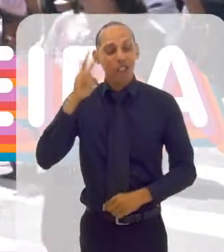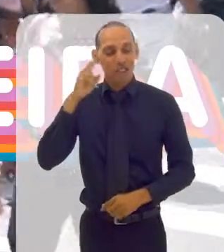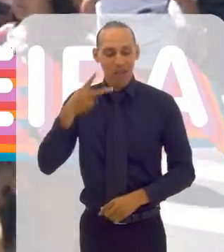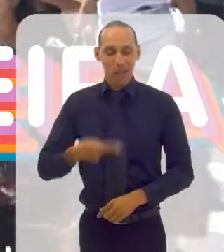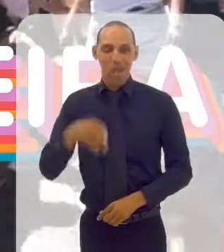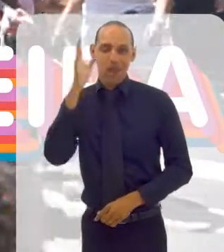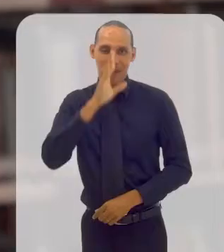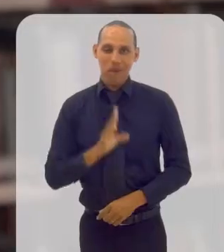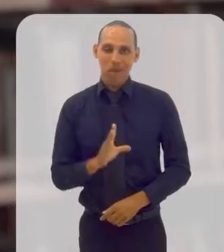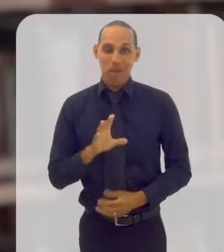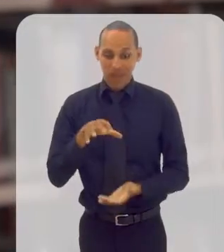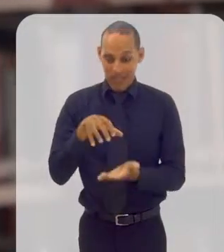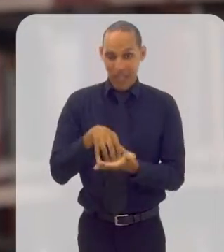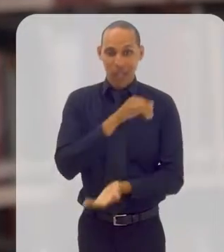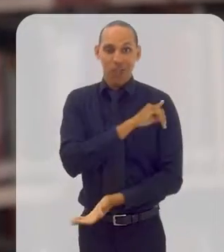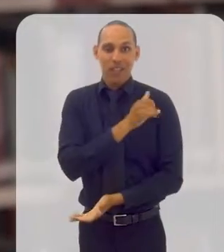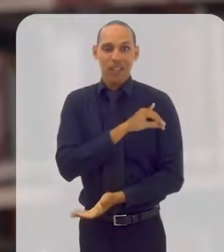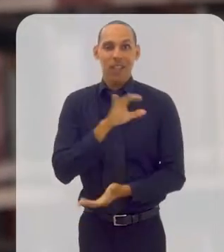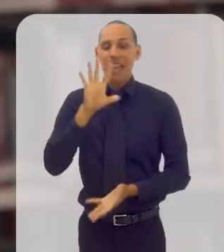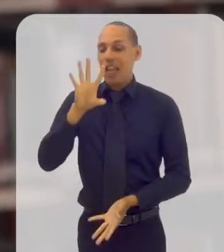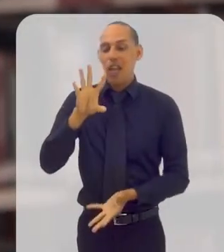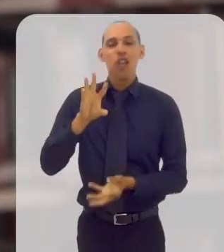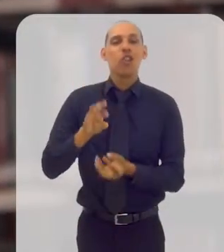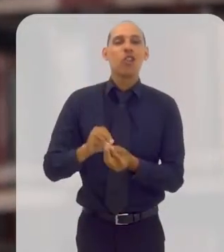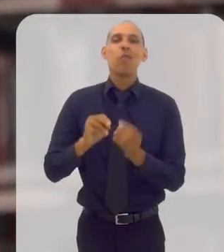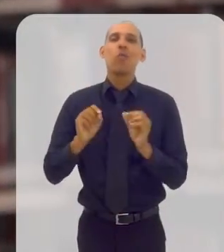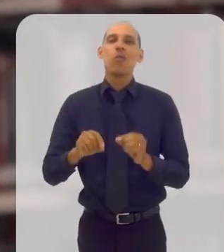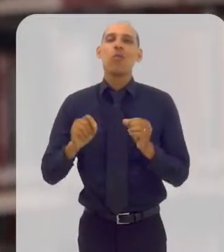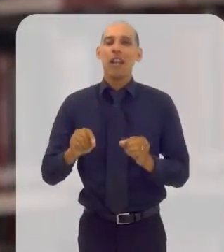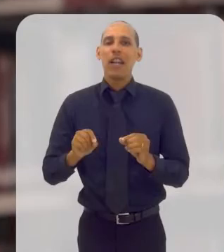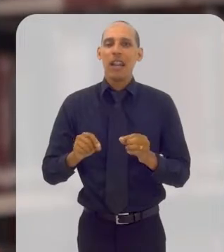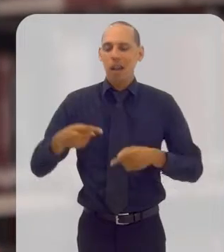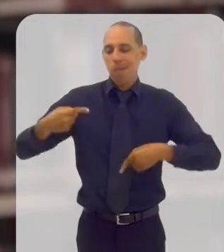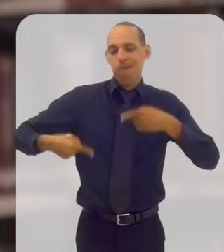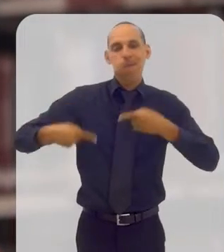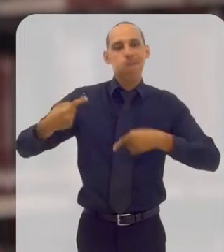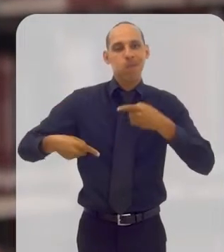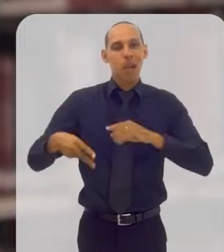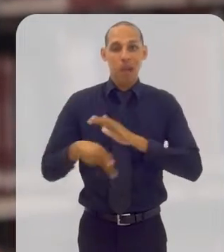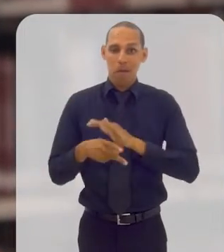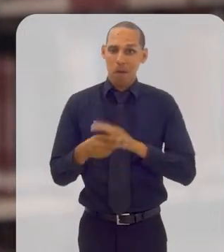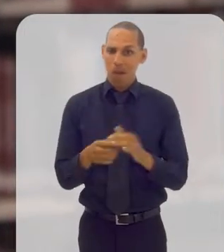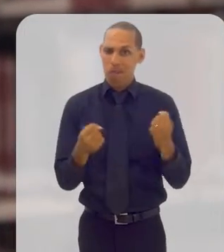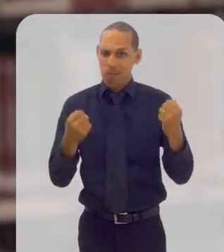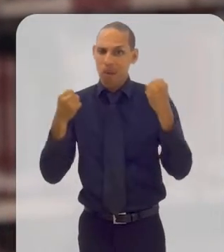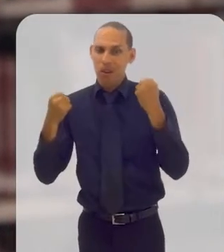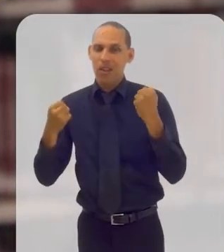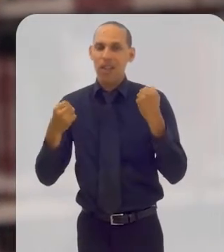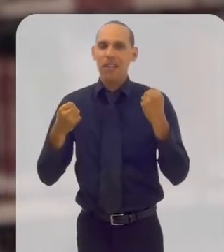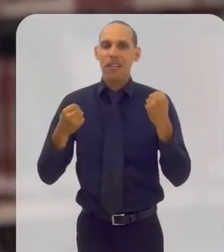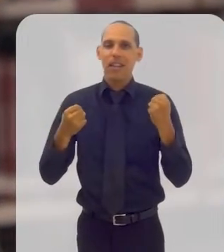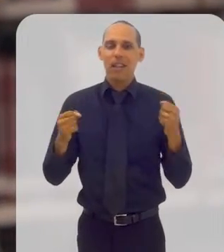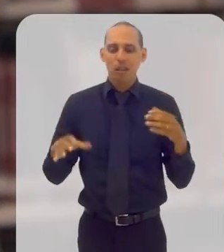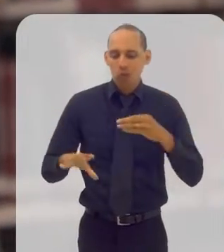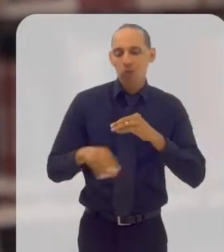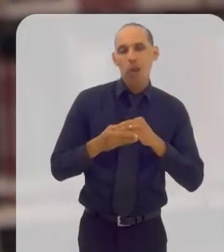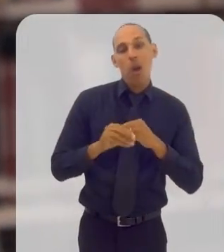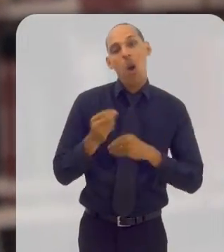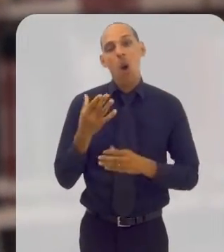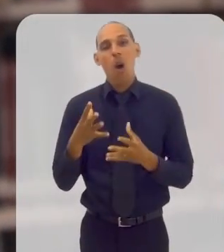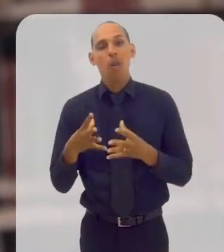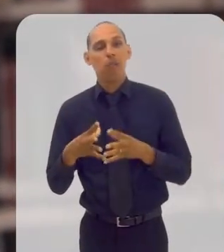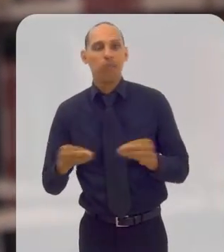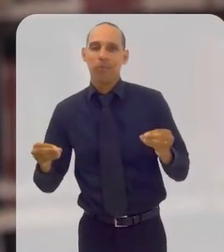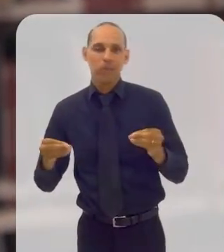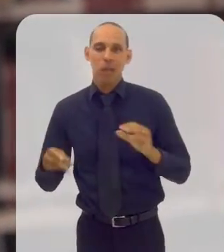da história brasileira. O centro do Rio é um resumo prático das disputas de poder e narrativa que se somaram, oscilaram ou se anularam para